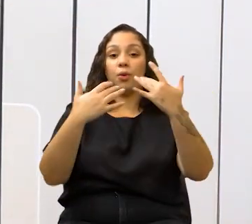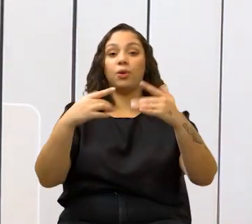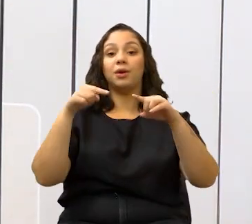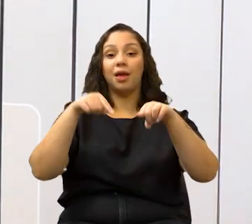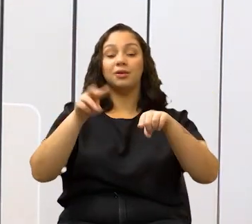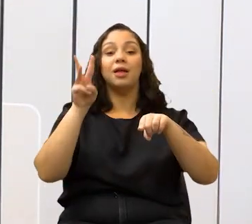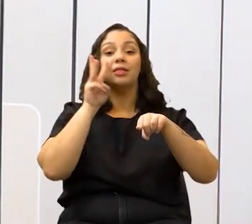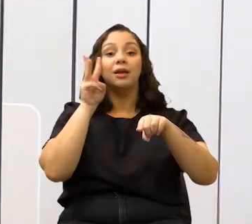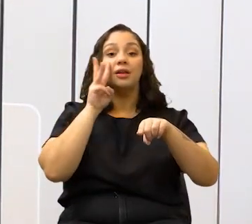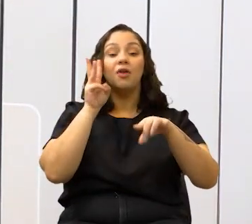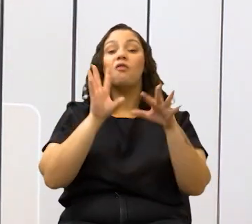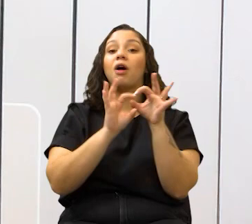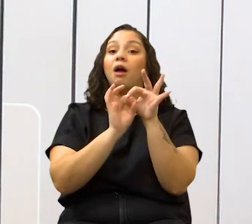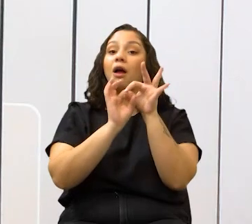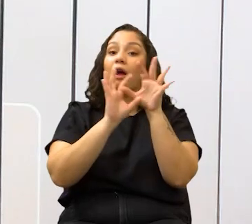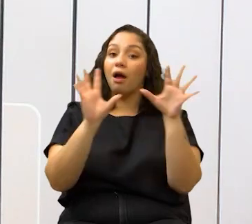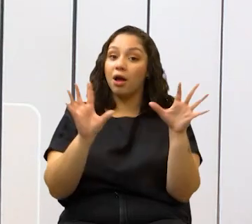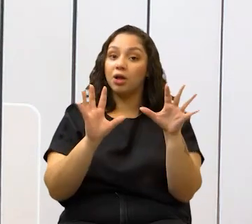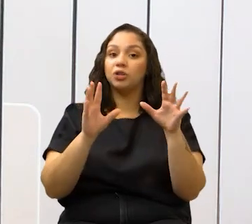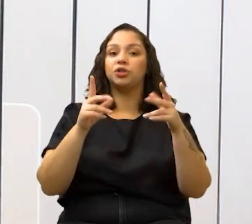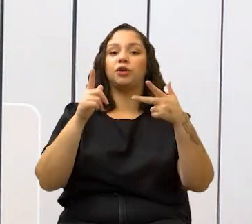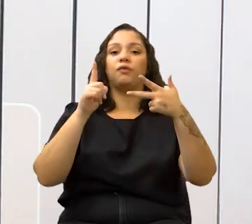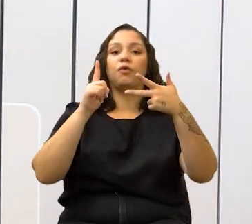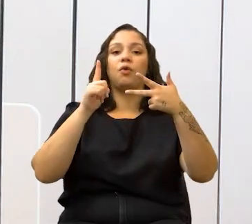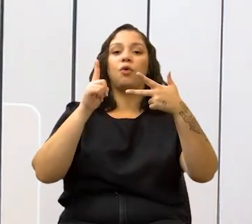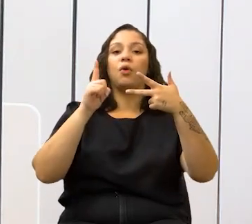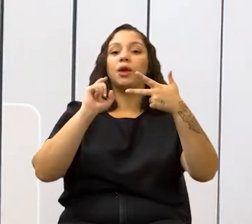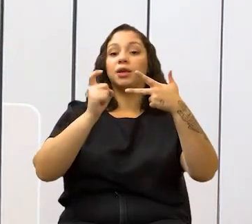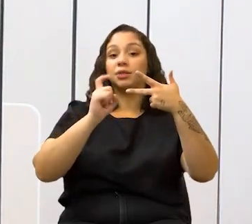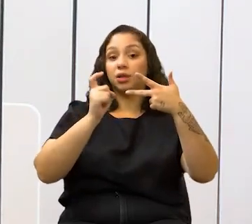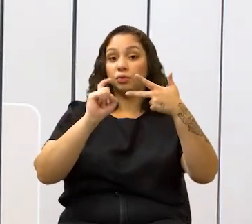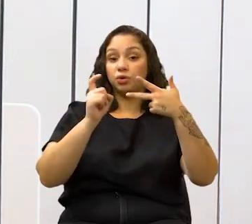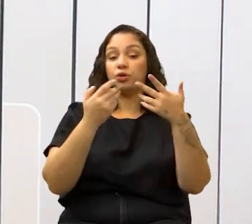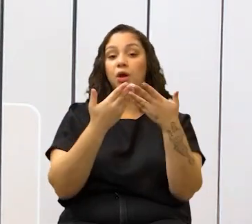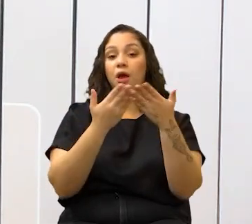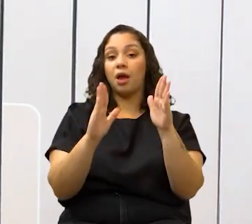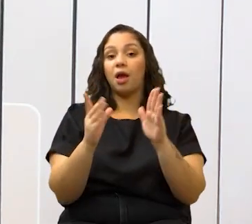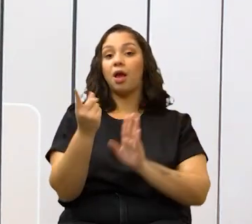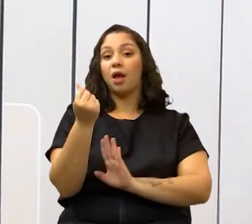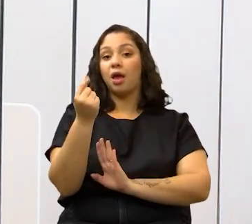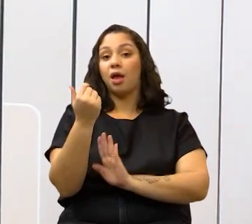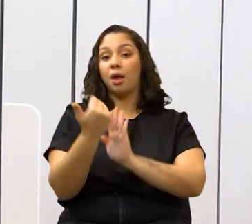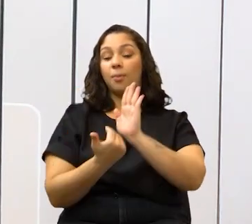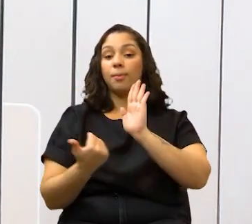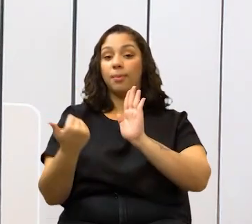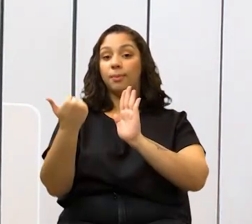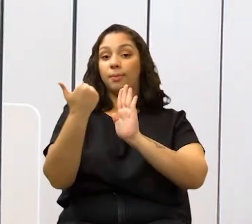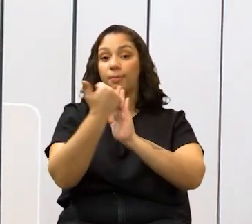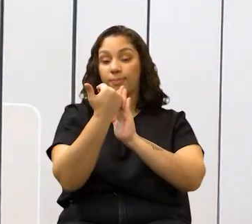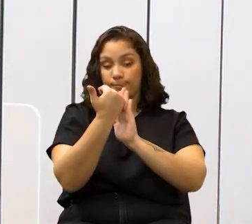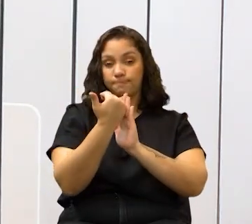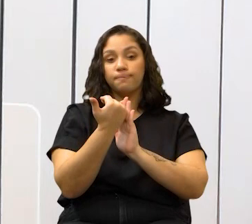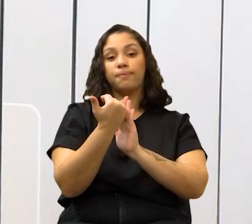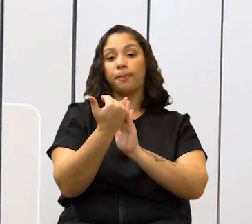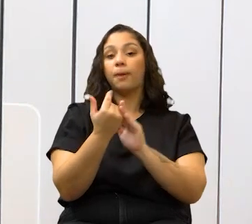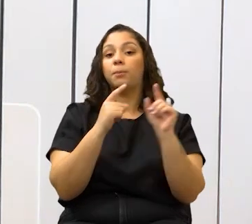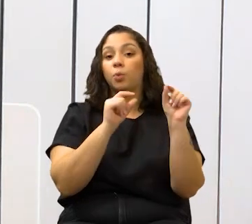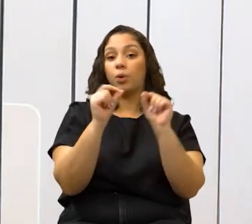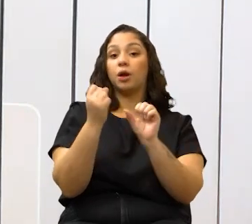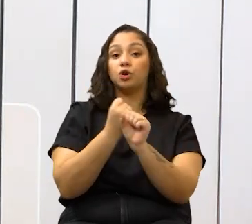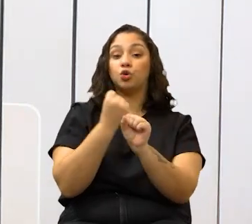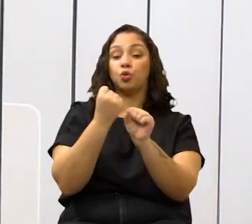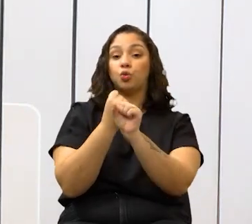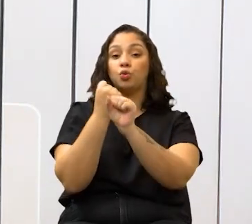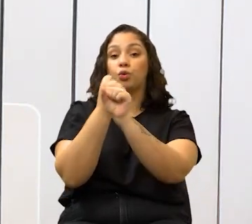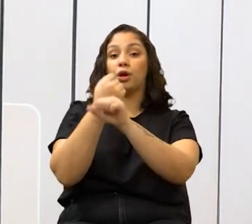nesta terça-feira autoriza o Poder Executivo a abrir crédito adicional suplementar para a